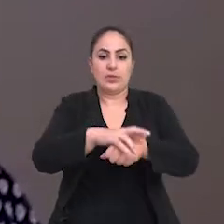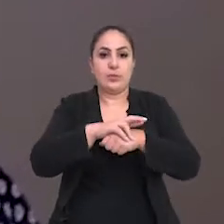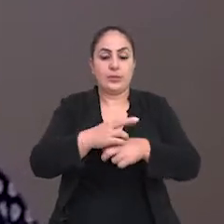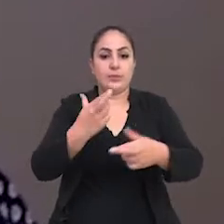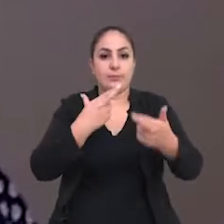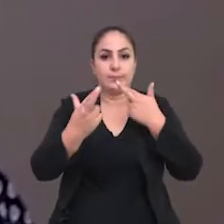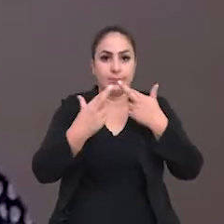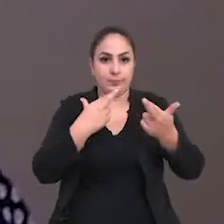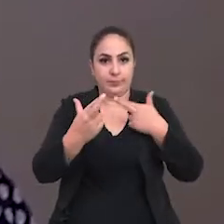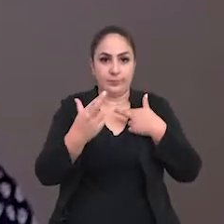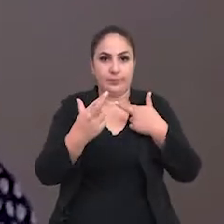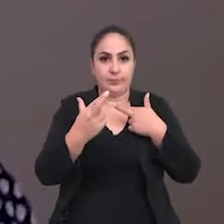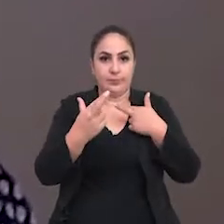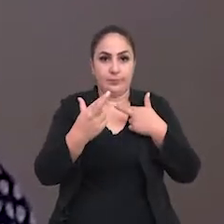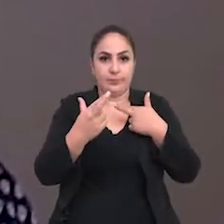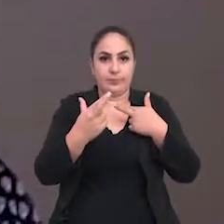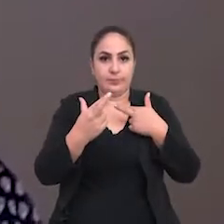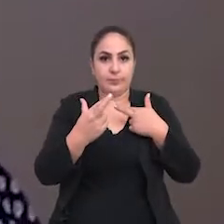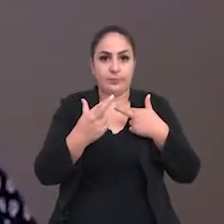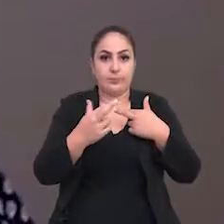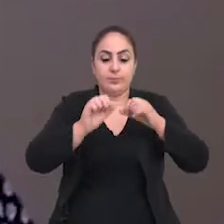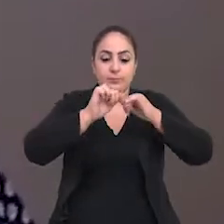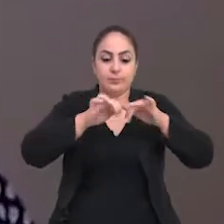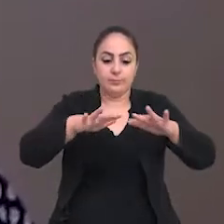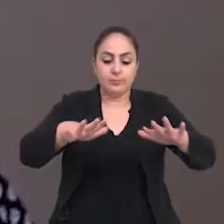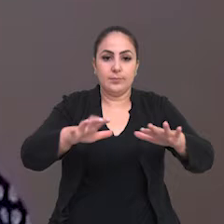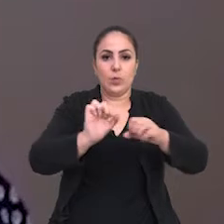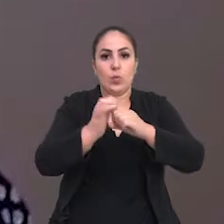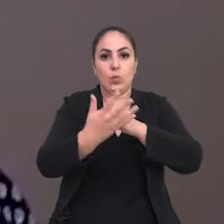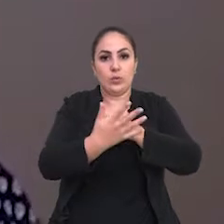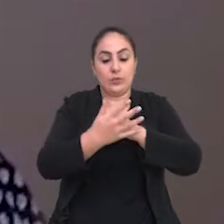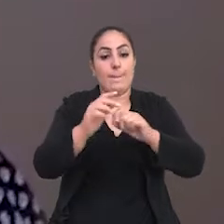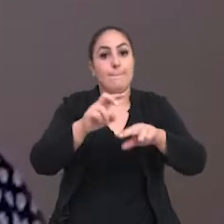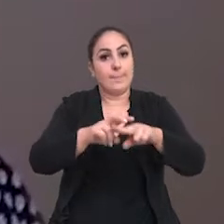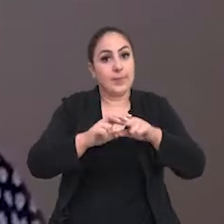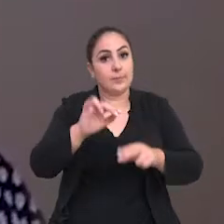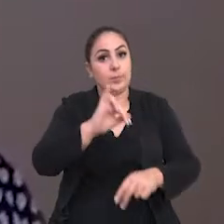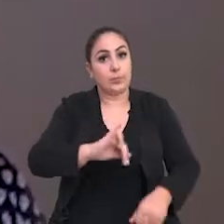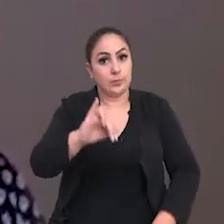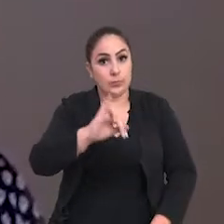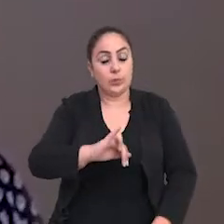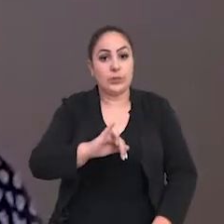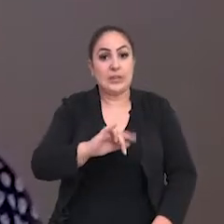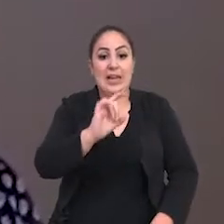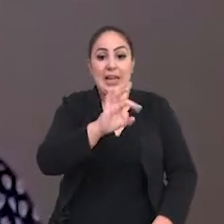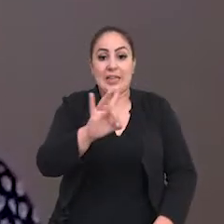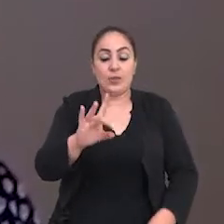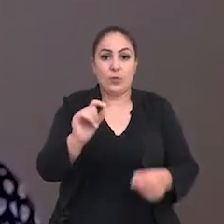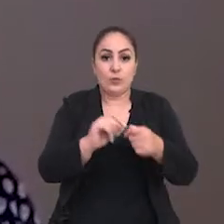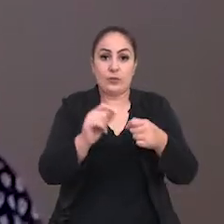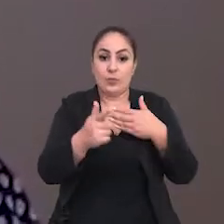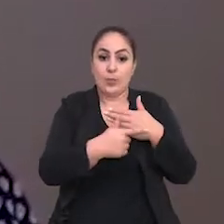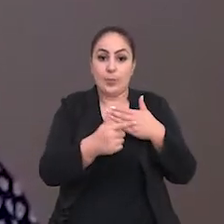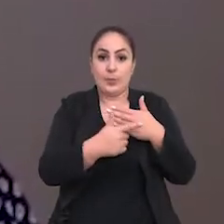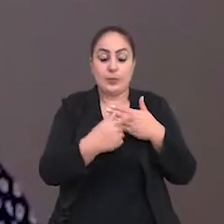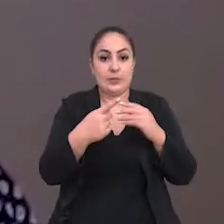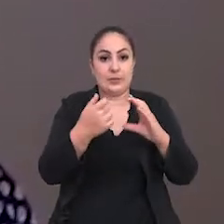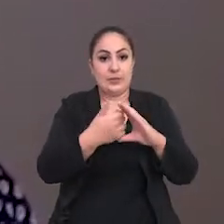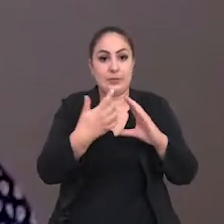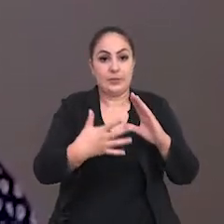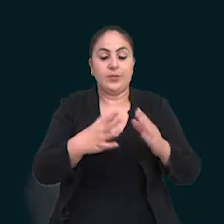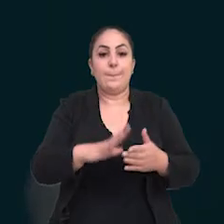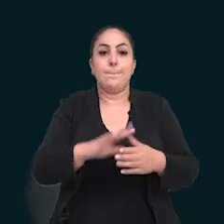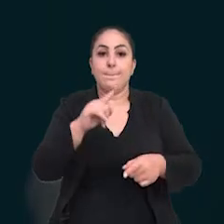tranquilidade e segurança em relação à prevenção da transmissão do coronavírus, mas é importante que cada um faça a sua parte